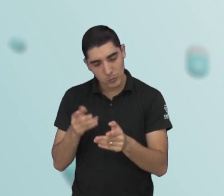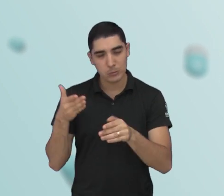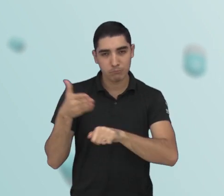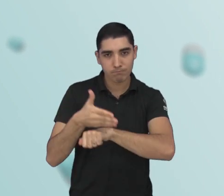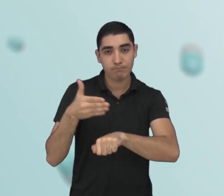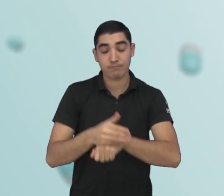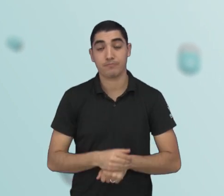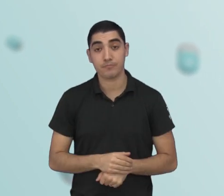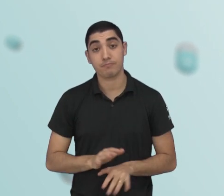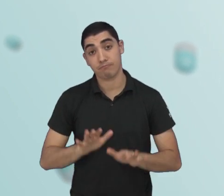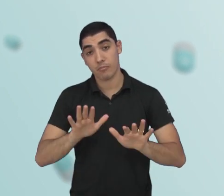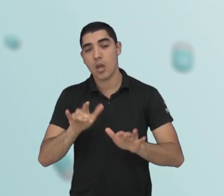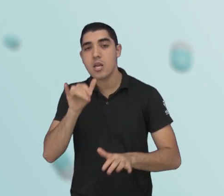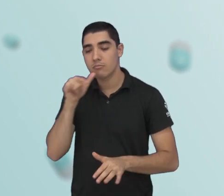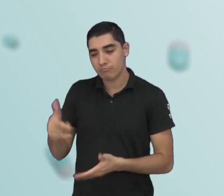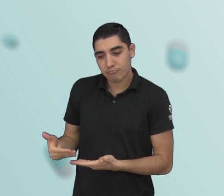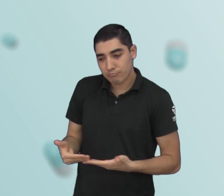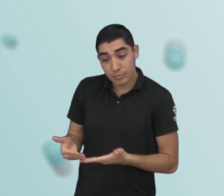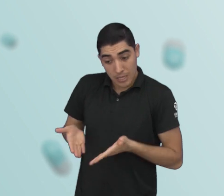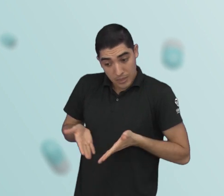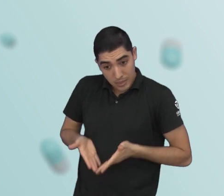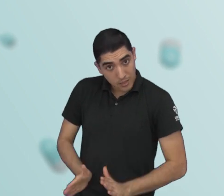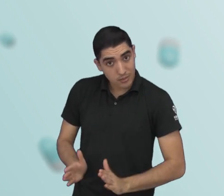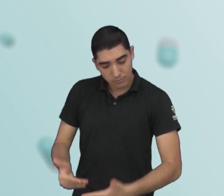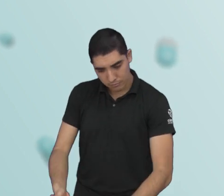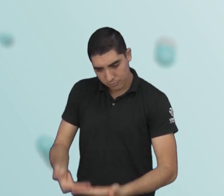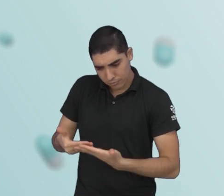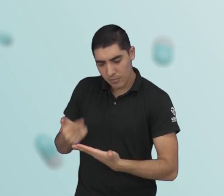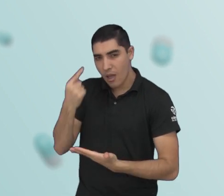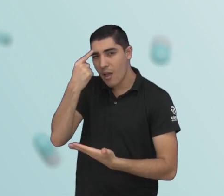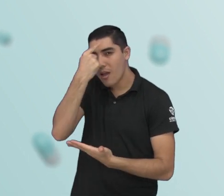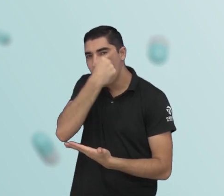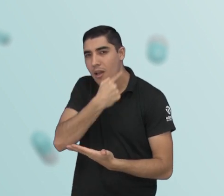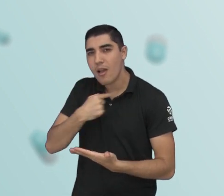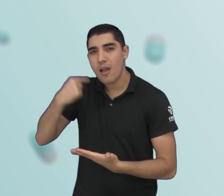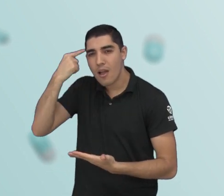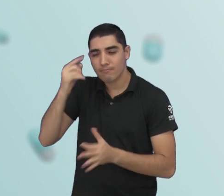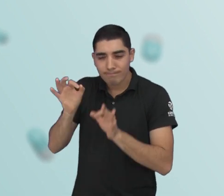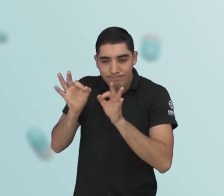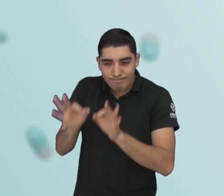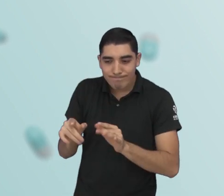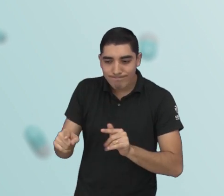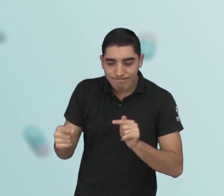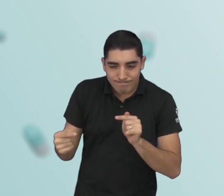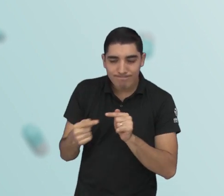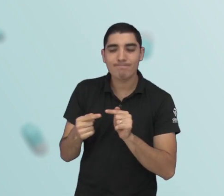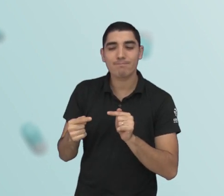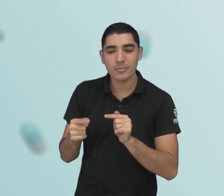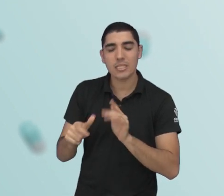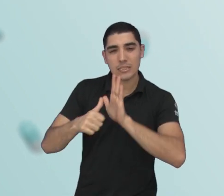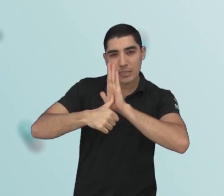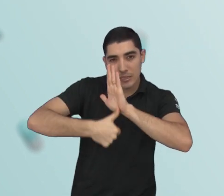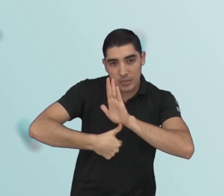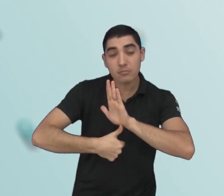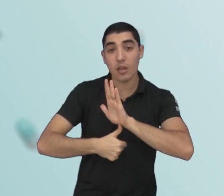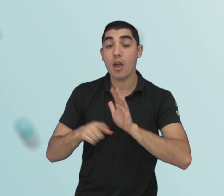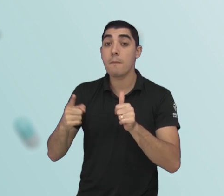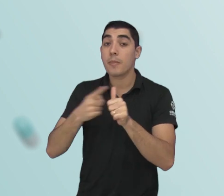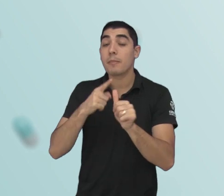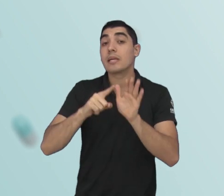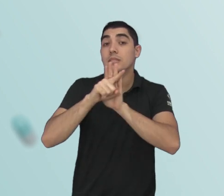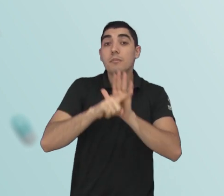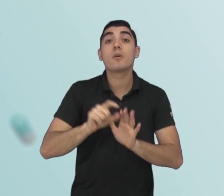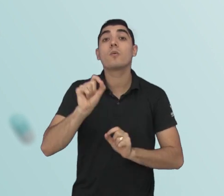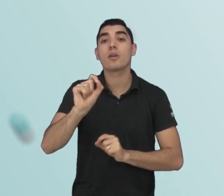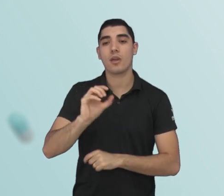Vamos lá do começo. O bebezinho nasceu, tem aquela característica facial, faz suspeitar de síndrome de Down. O primeiro